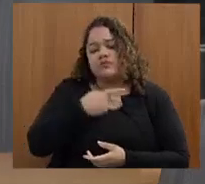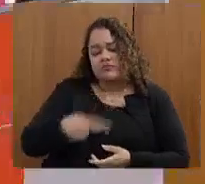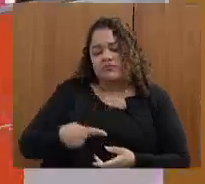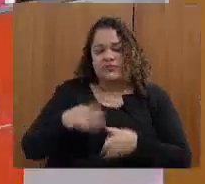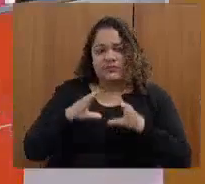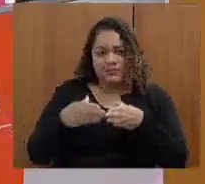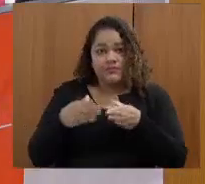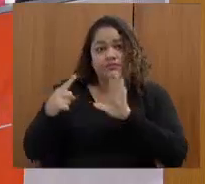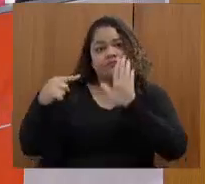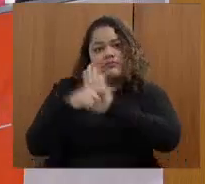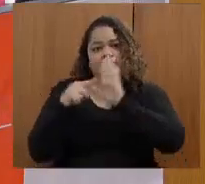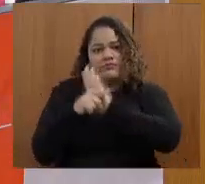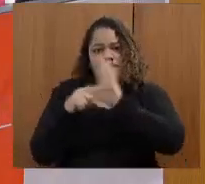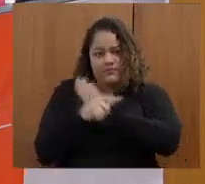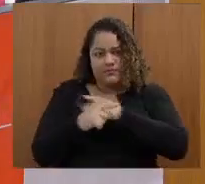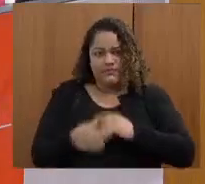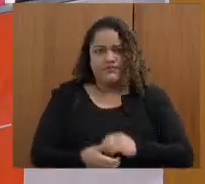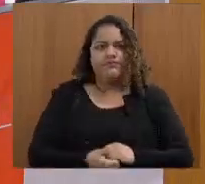questionamentos